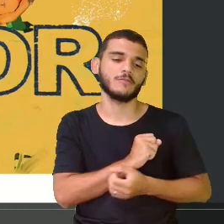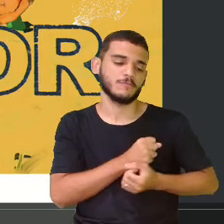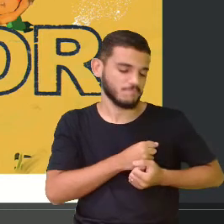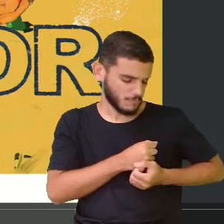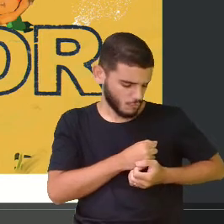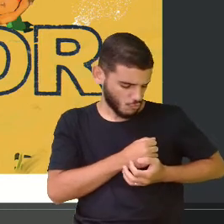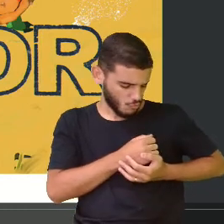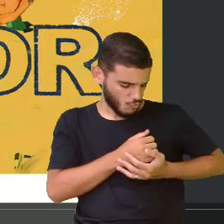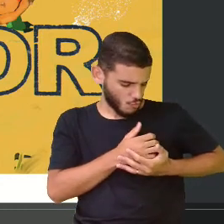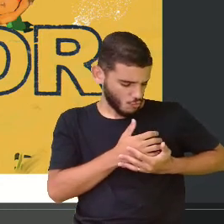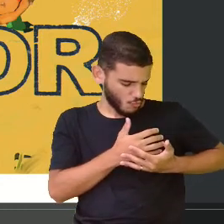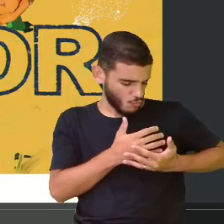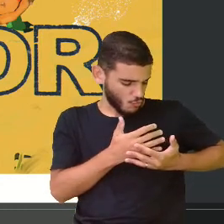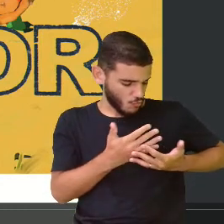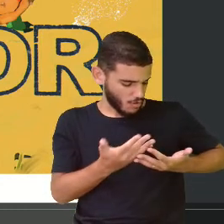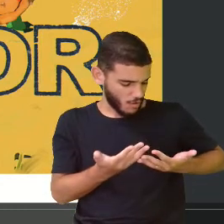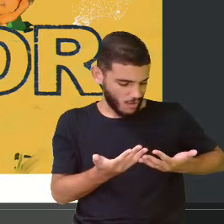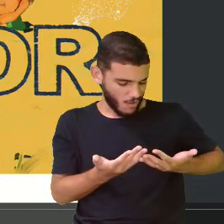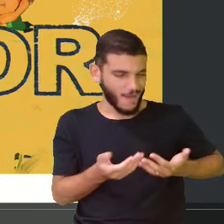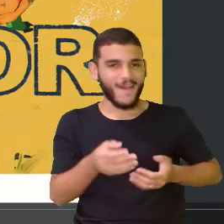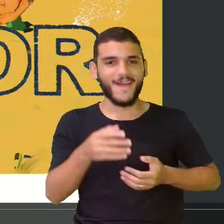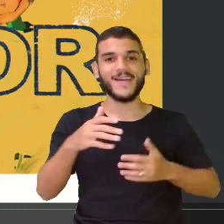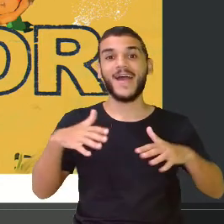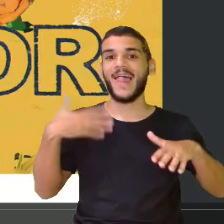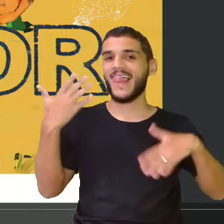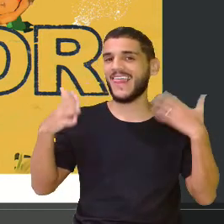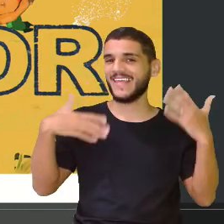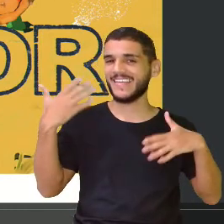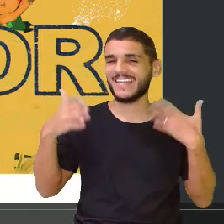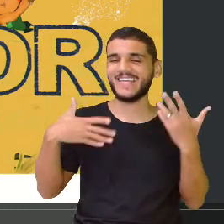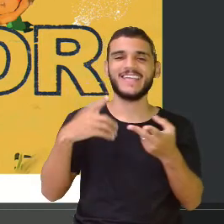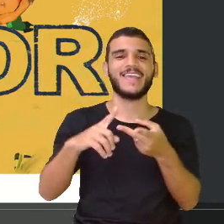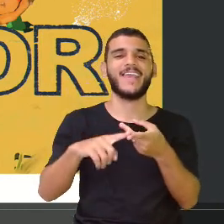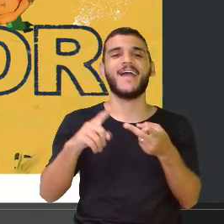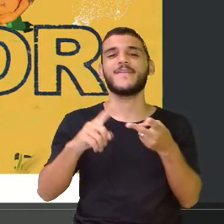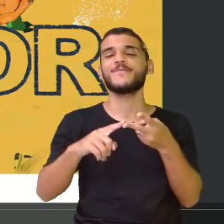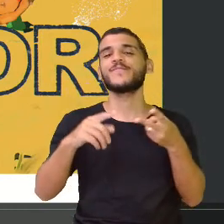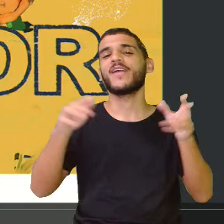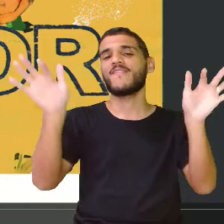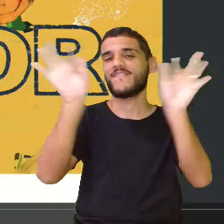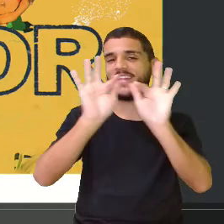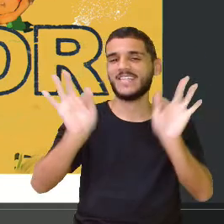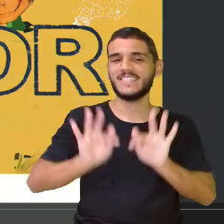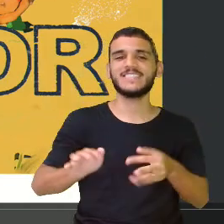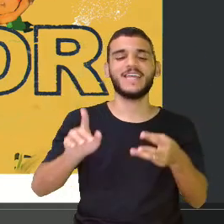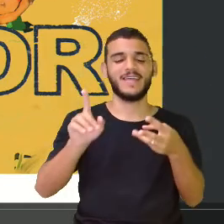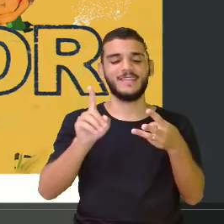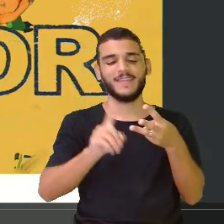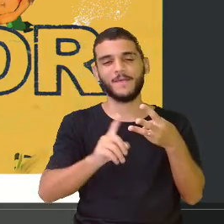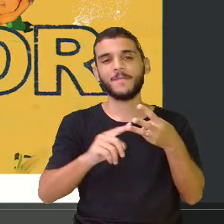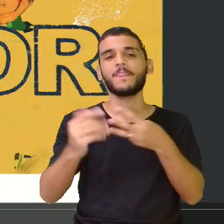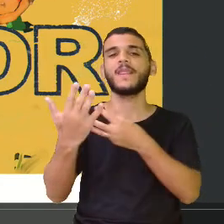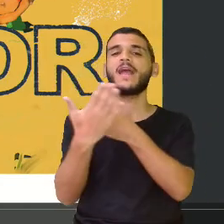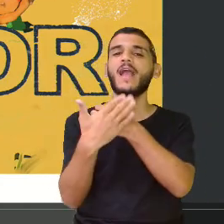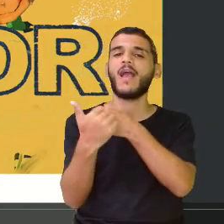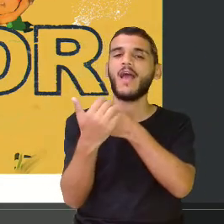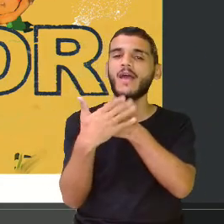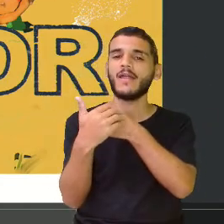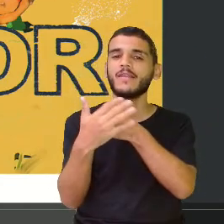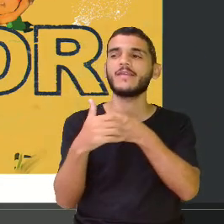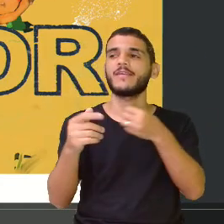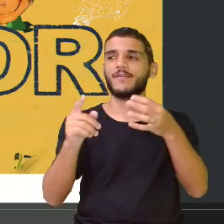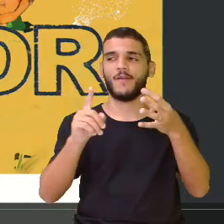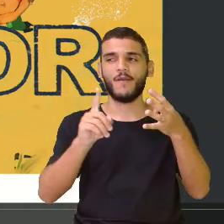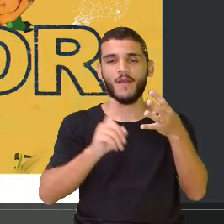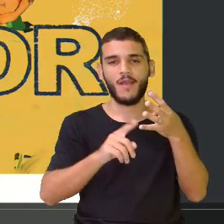alegria, felicidade, carinho, amizade, beleza, amor. São palavras bem